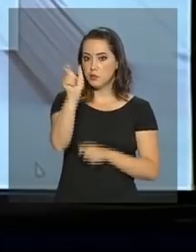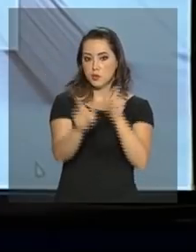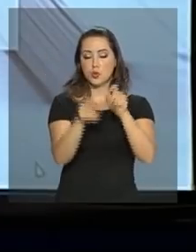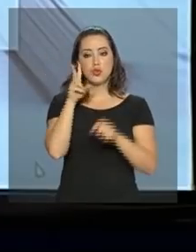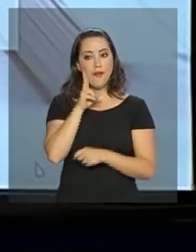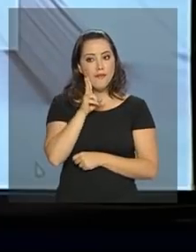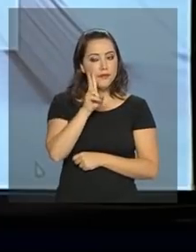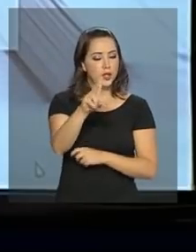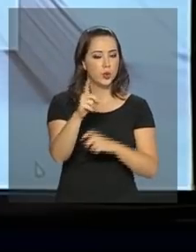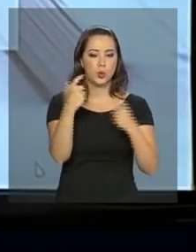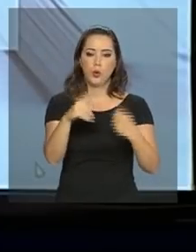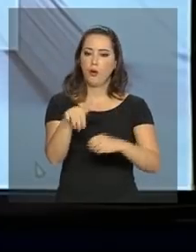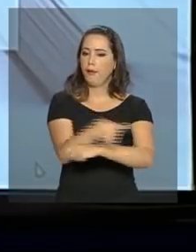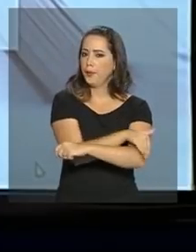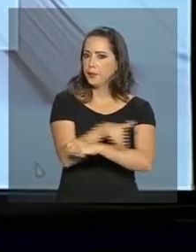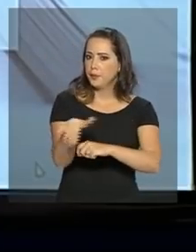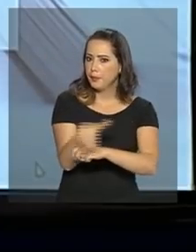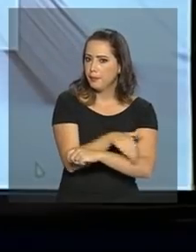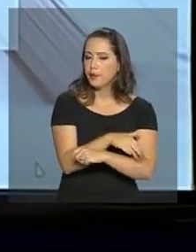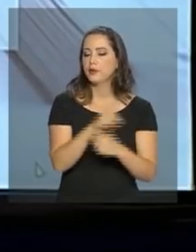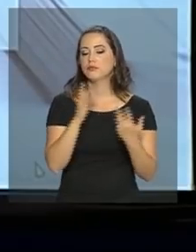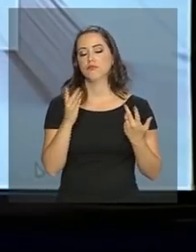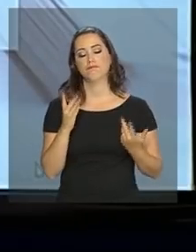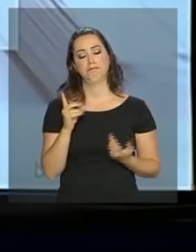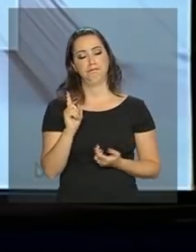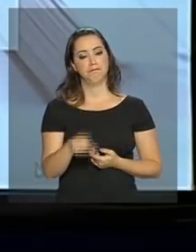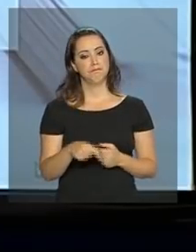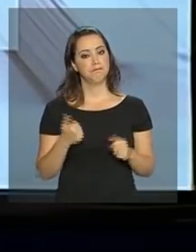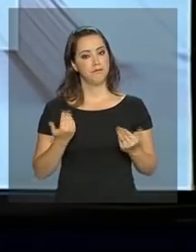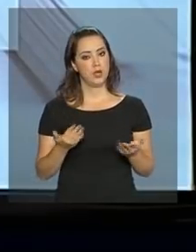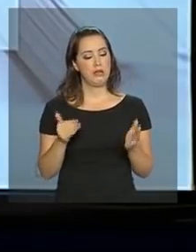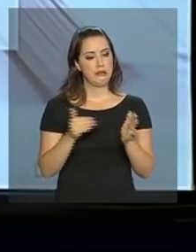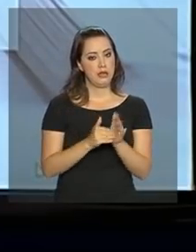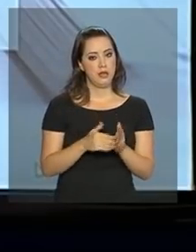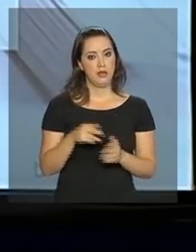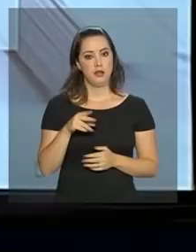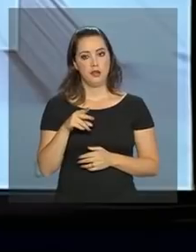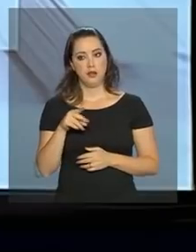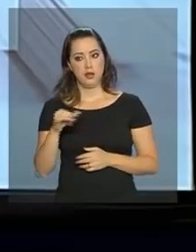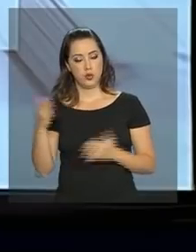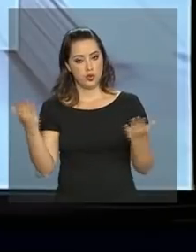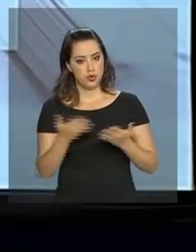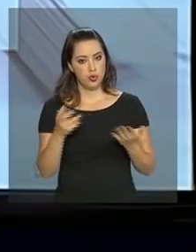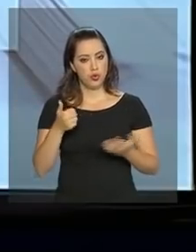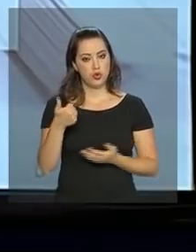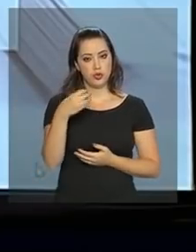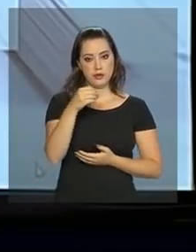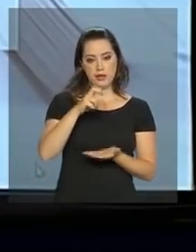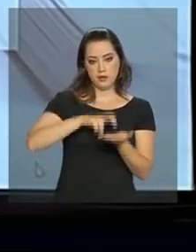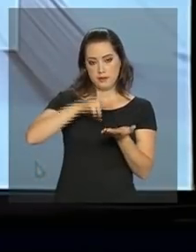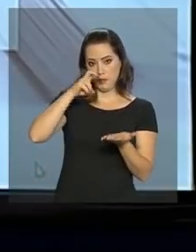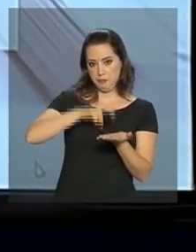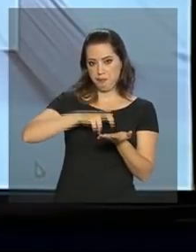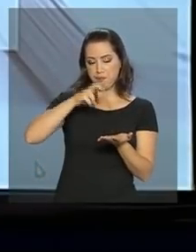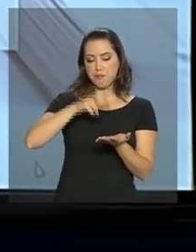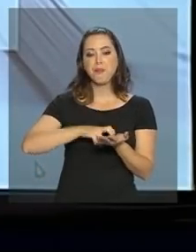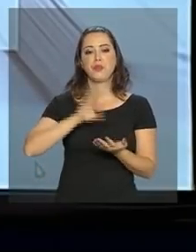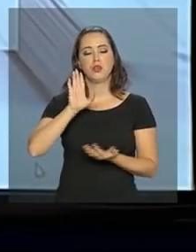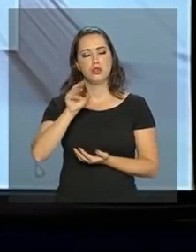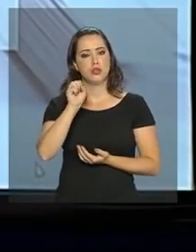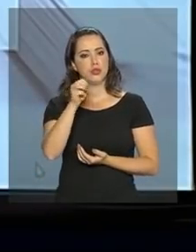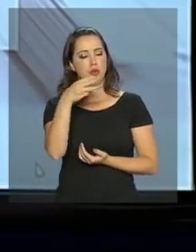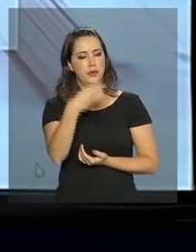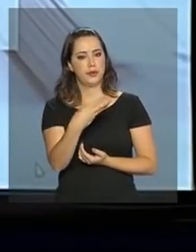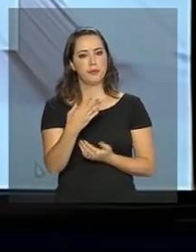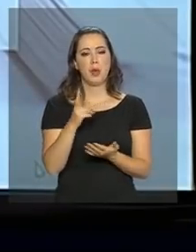já consultaram o cartão de confirmação não é até o dia de hoje às 10 horas da manhã nesse mesmo período no ano passado